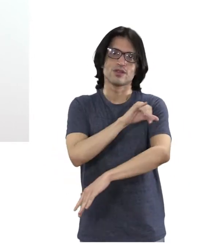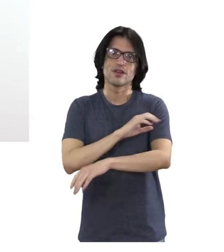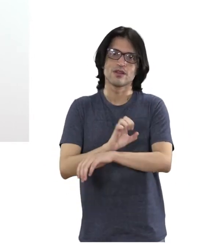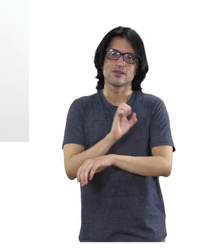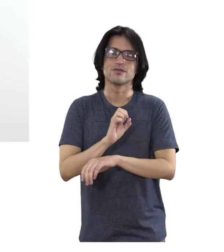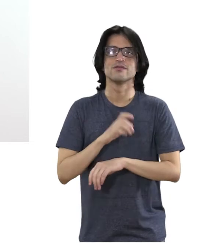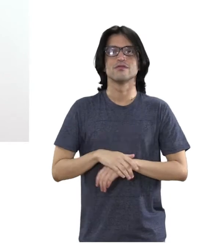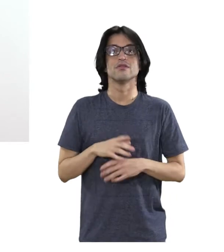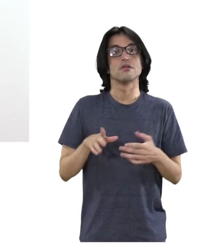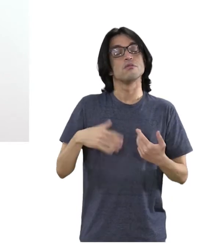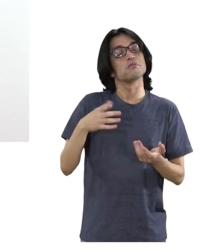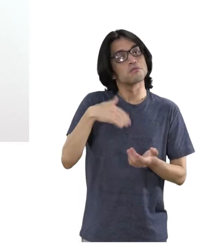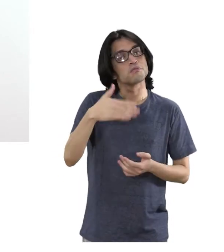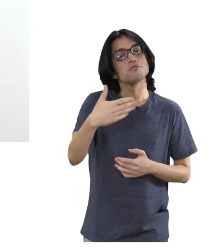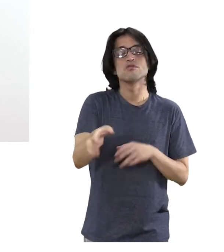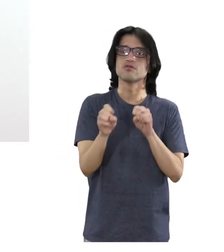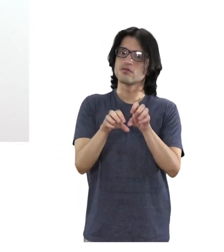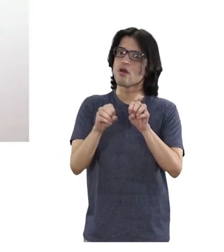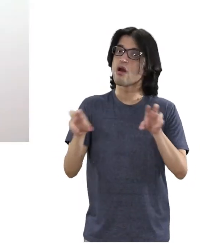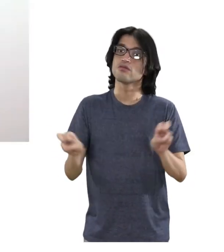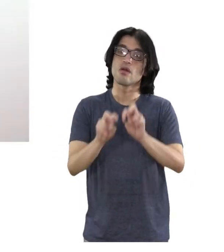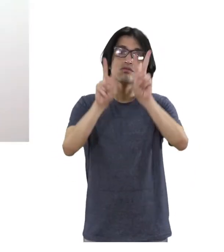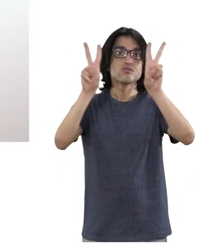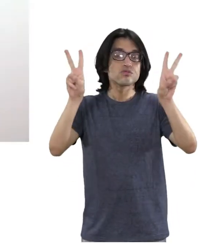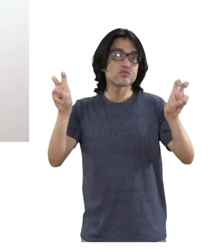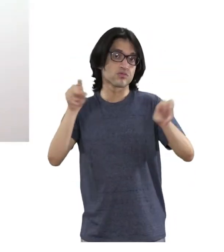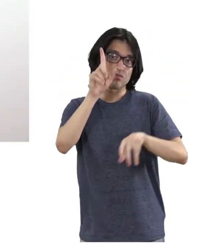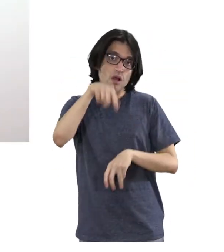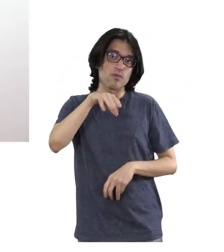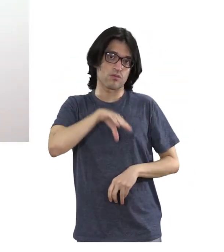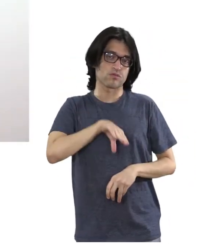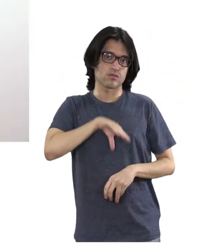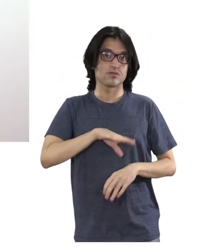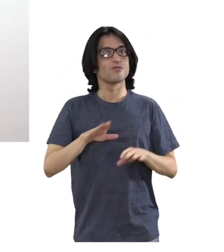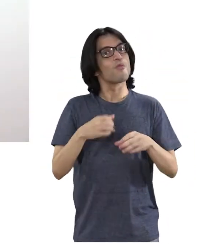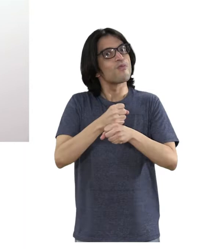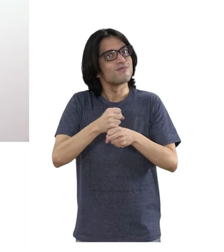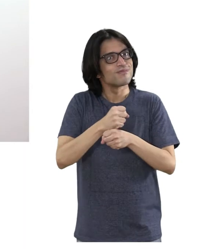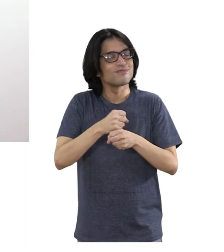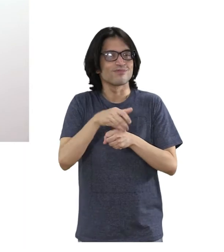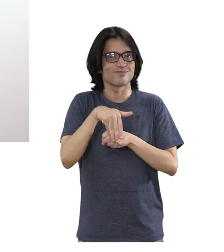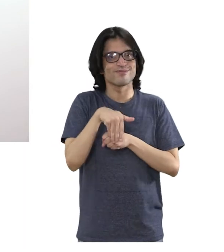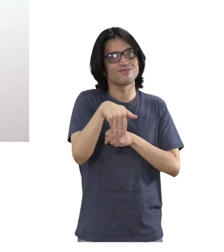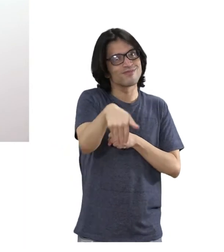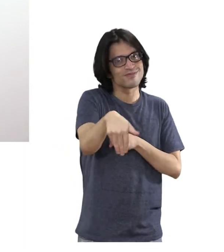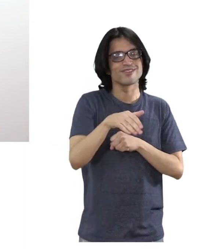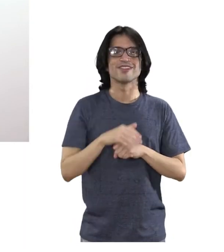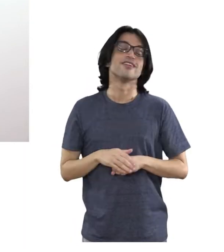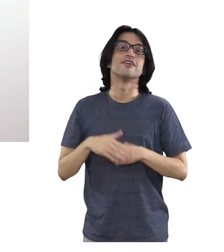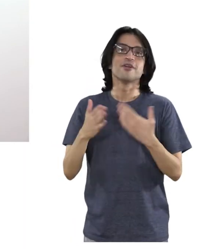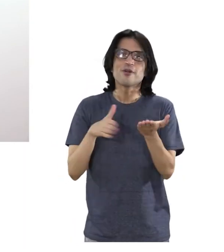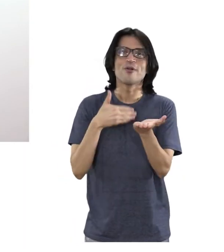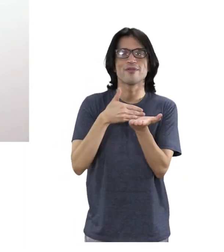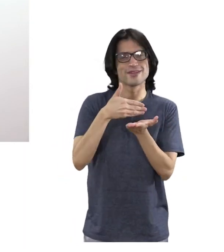abordamos assuntos com relação à nossa língua materna. Então galera, estamos iniciando mais um ano letivo e mais um ano